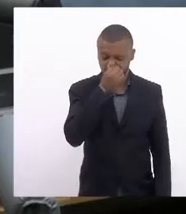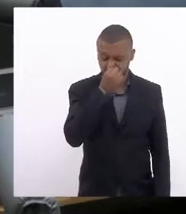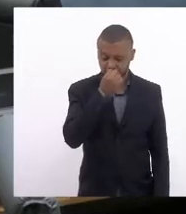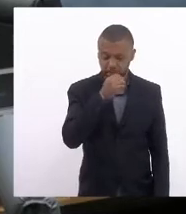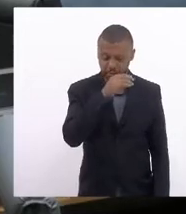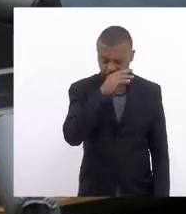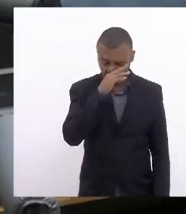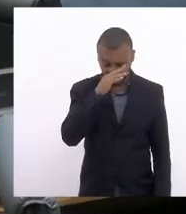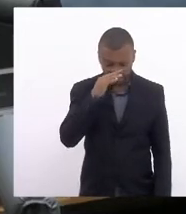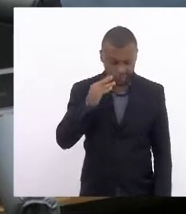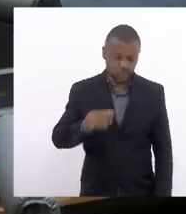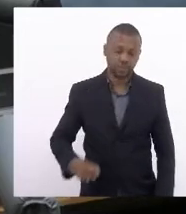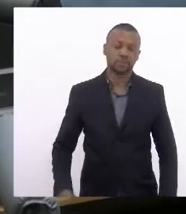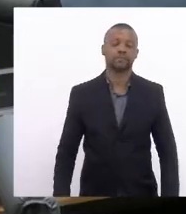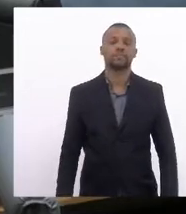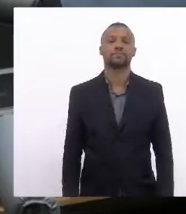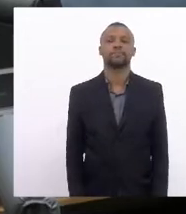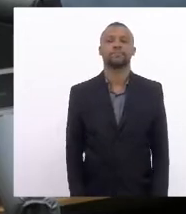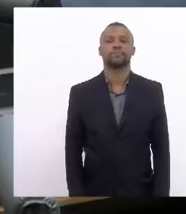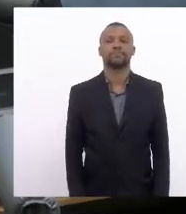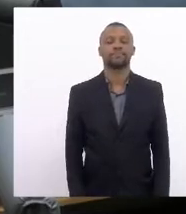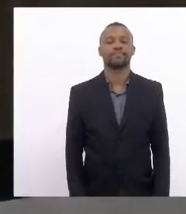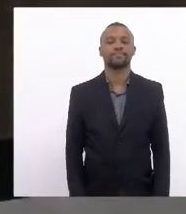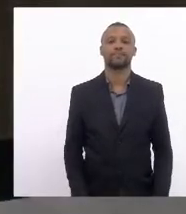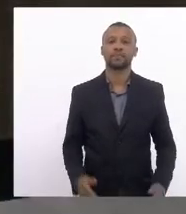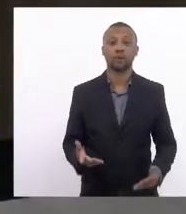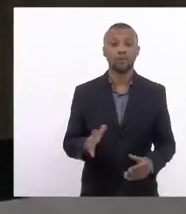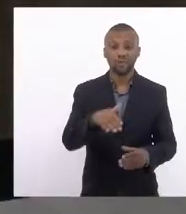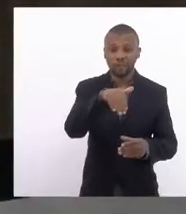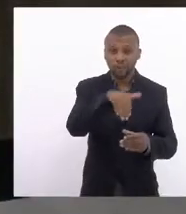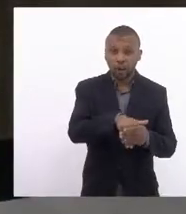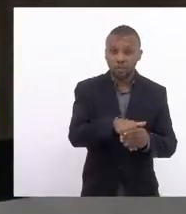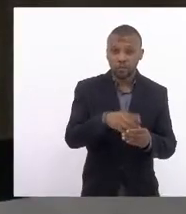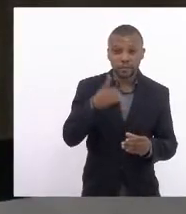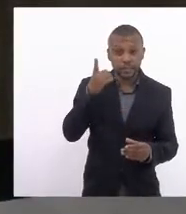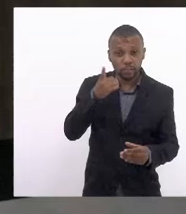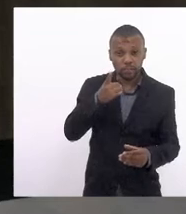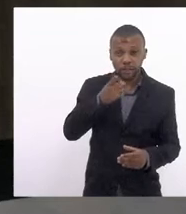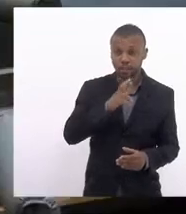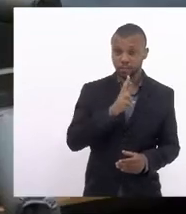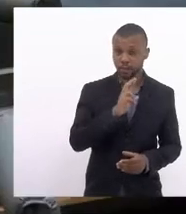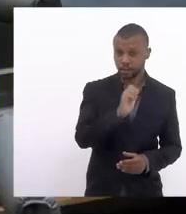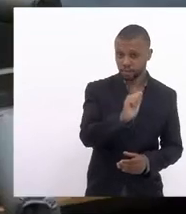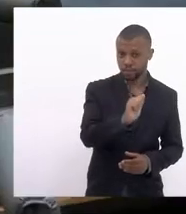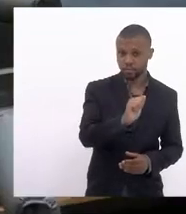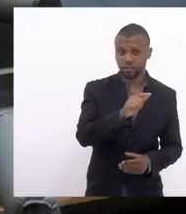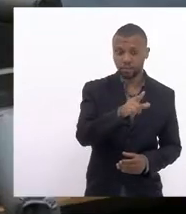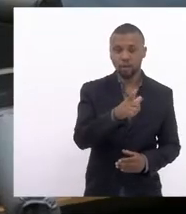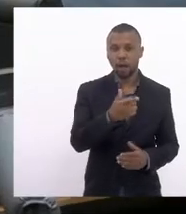Só um minutinho. Acompanho o voto do deputado Rodrigo Amorim.